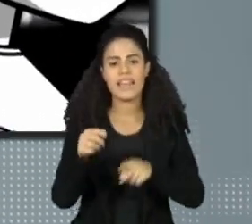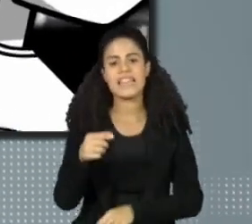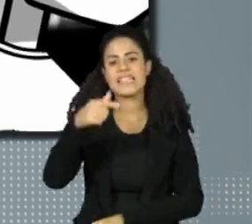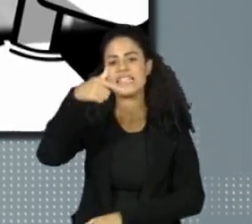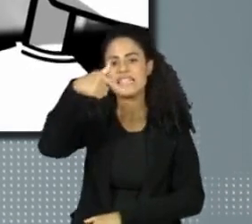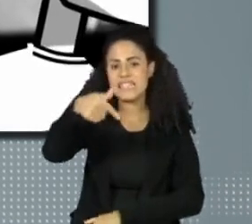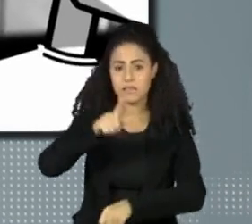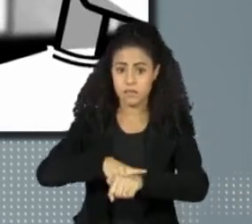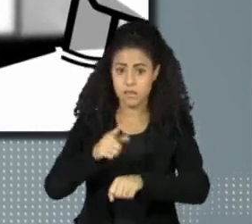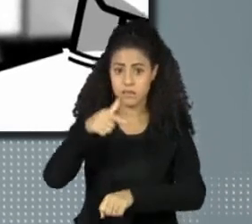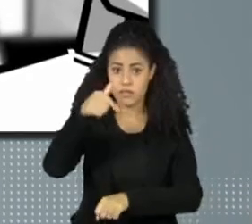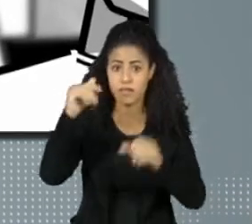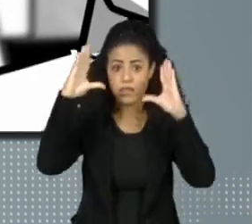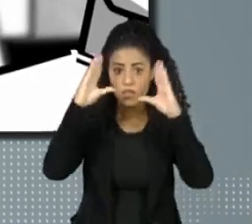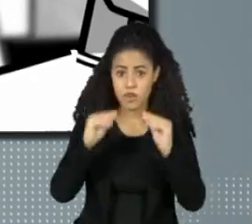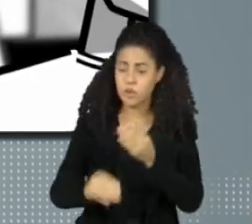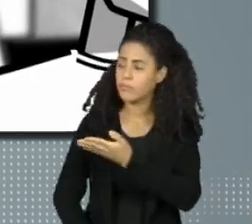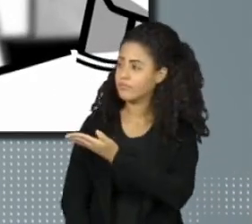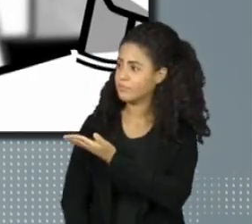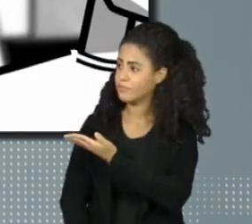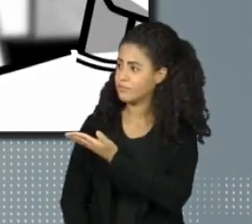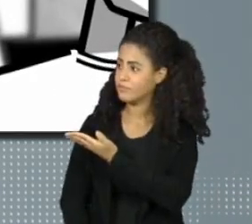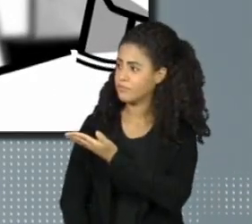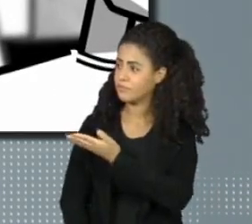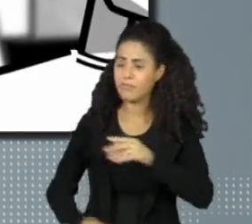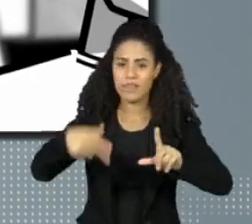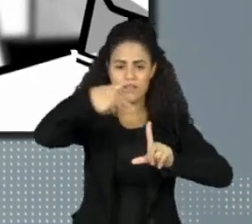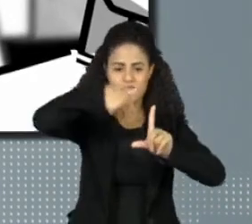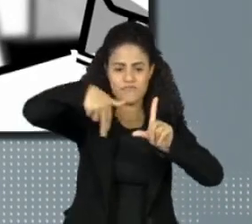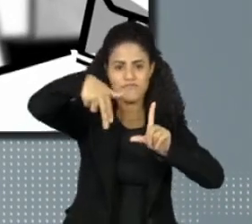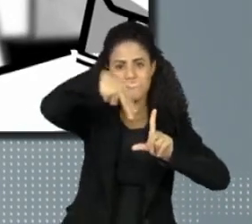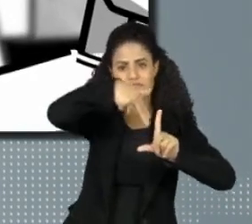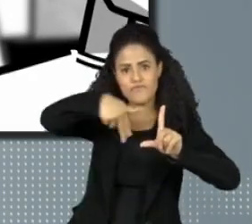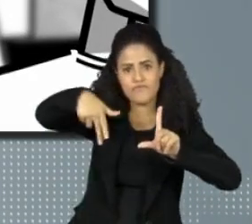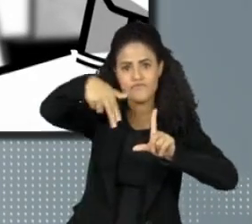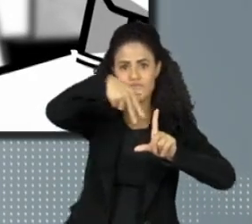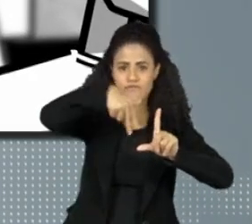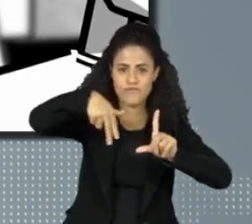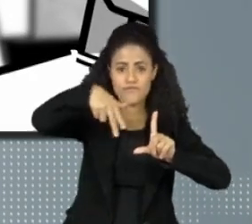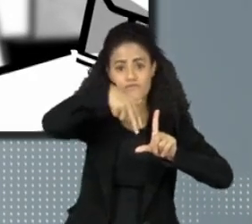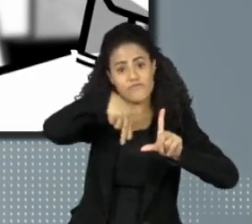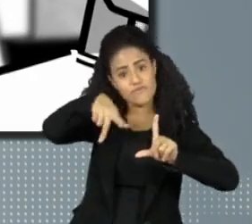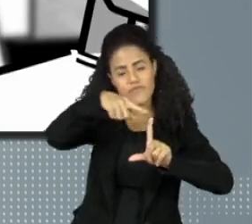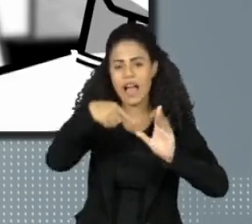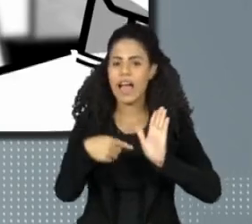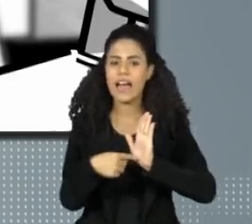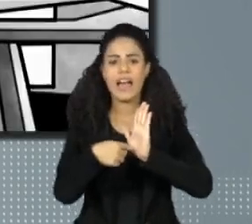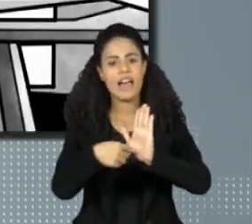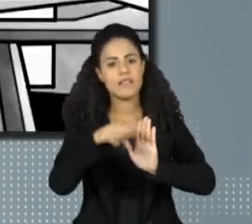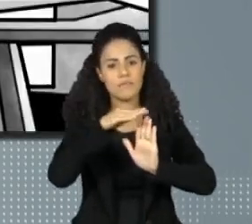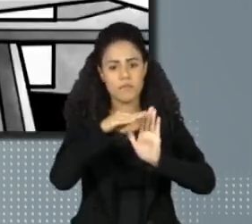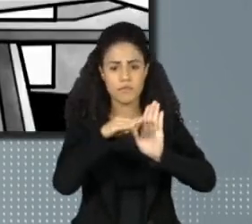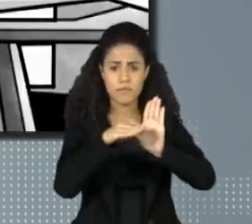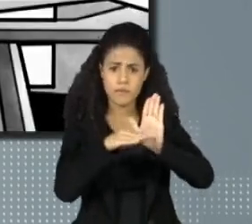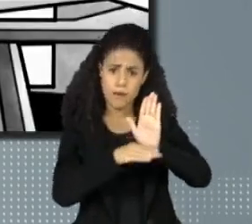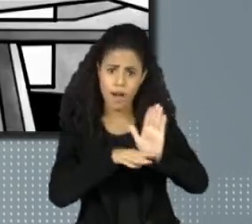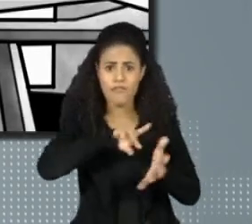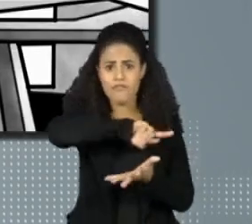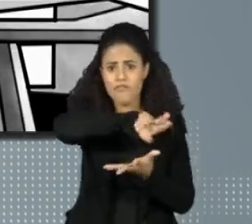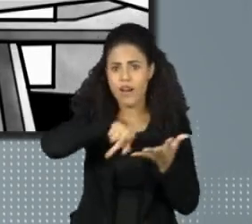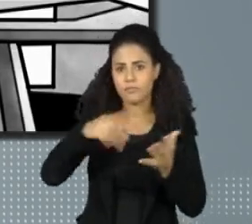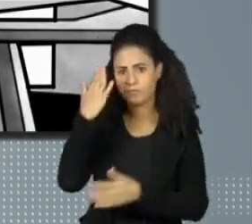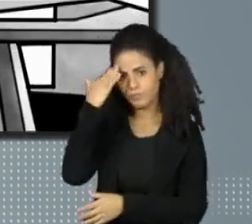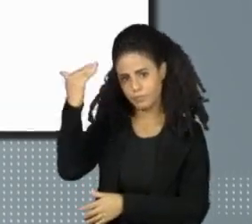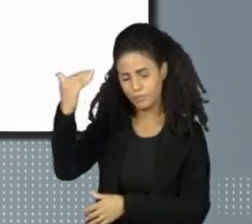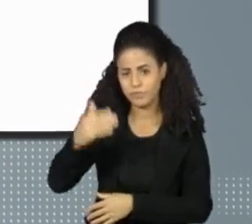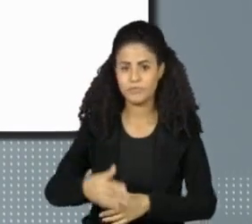noite, com o filme Meu Tio José, uma animação do diretor Duca Rio. No elenco, Wagner Moura, Tonico Pereira e